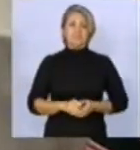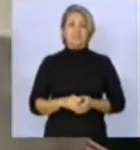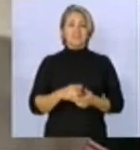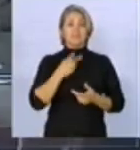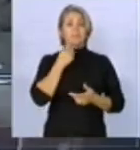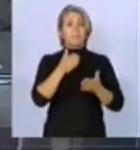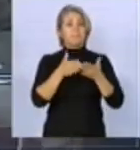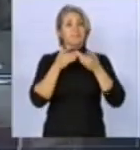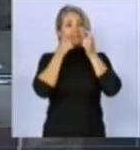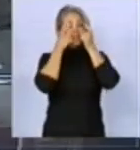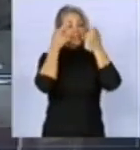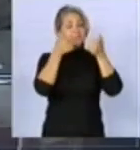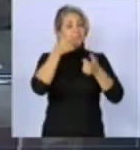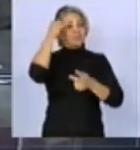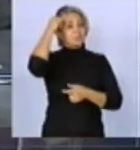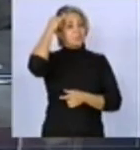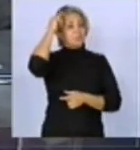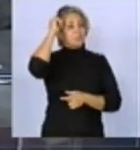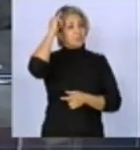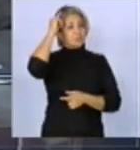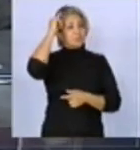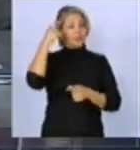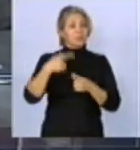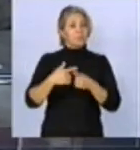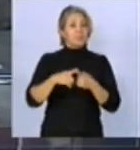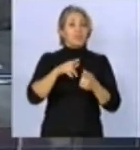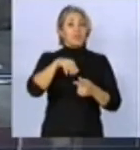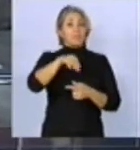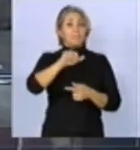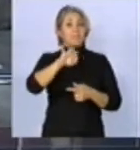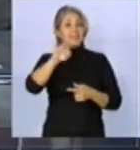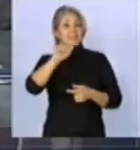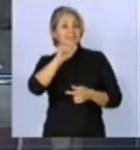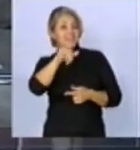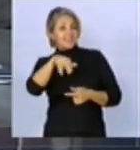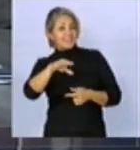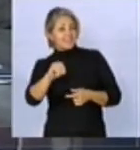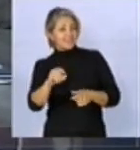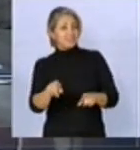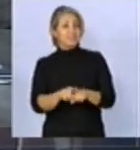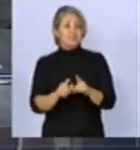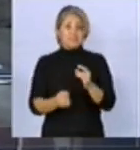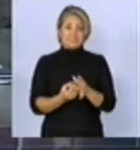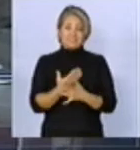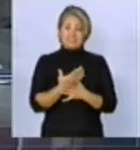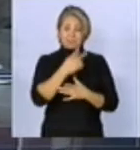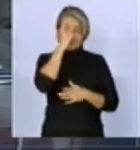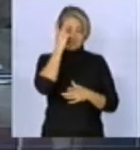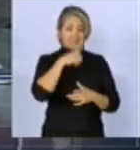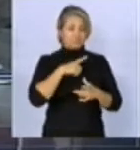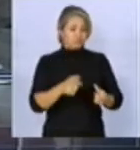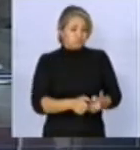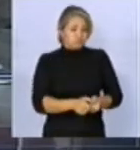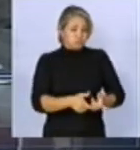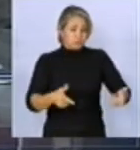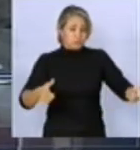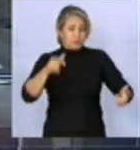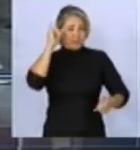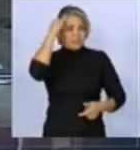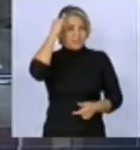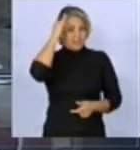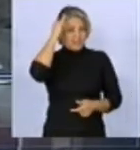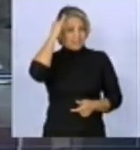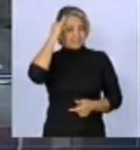chamar a atenção aí para o boi né porque e do metano é muito maior quando a gente tem criação de gado É isso aí